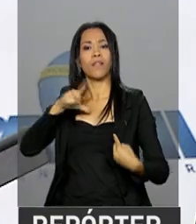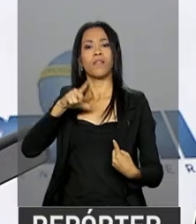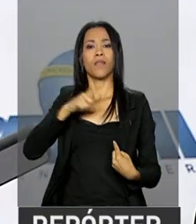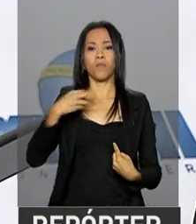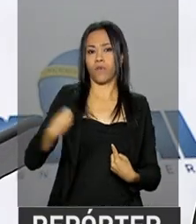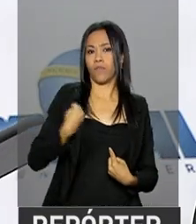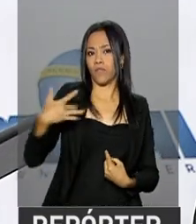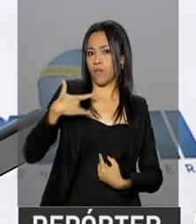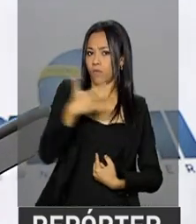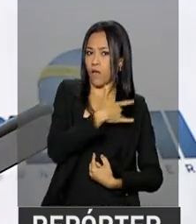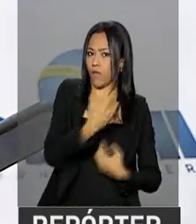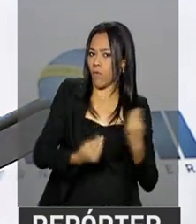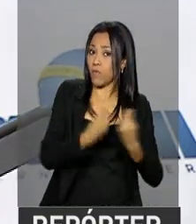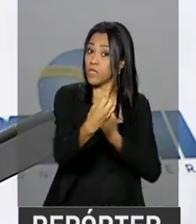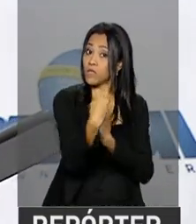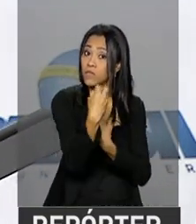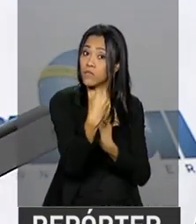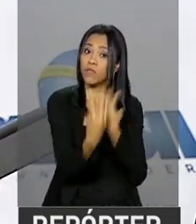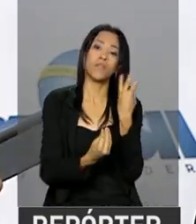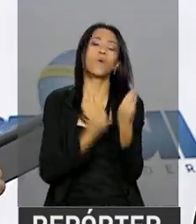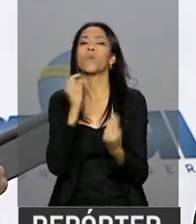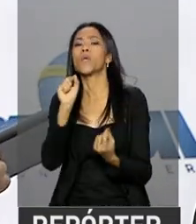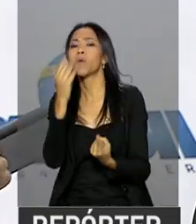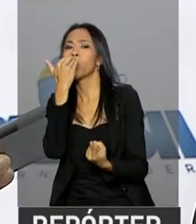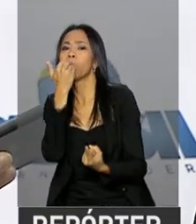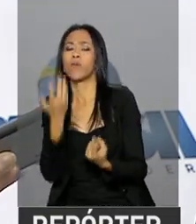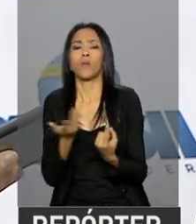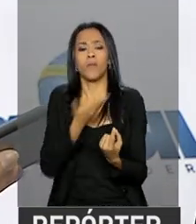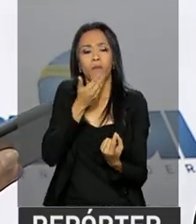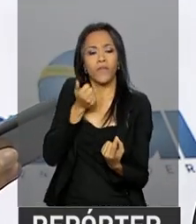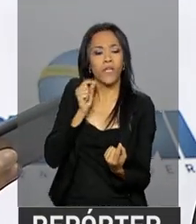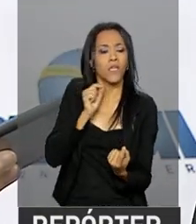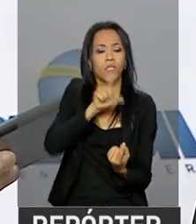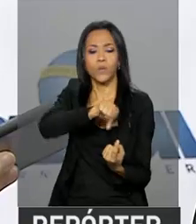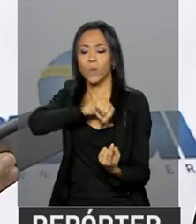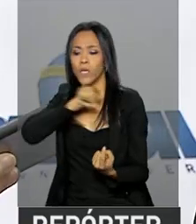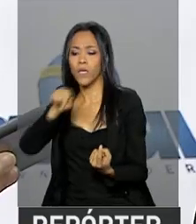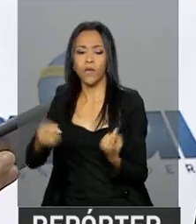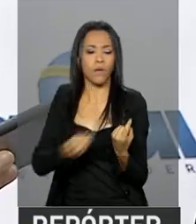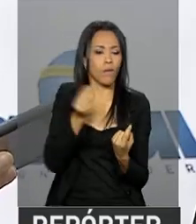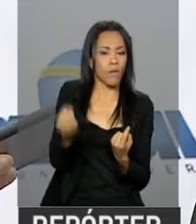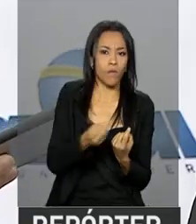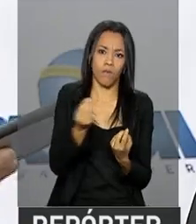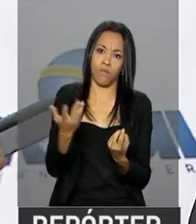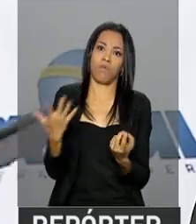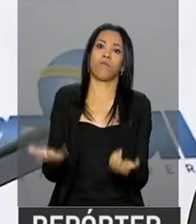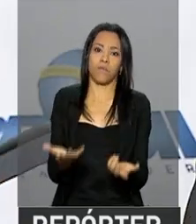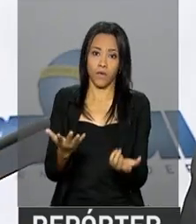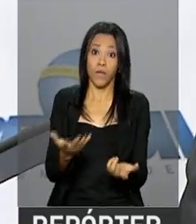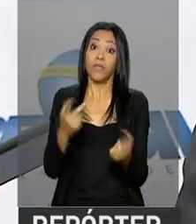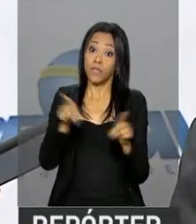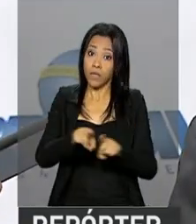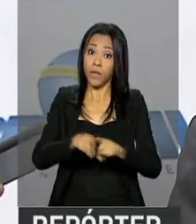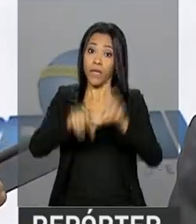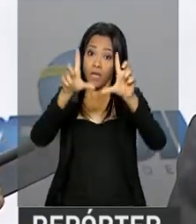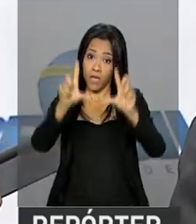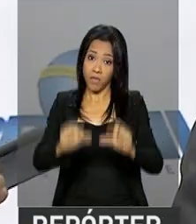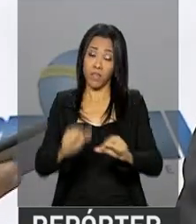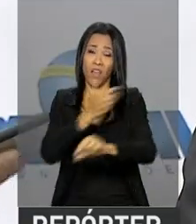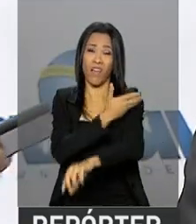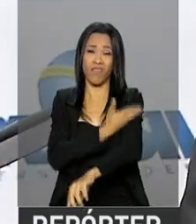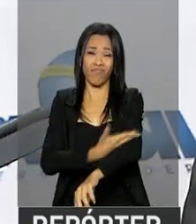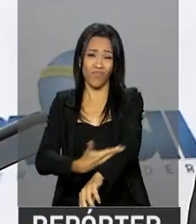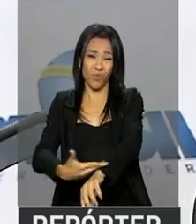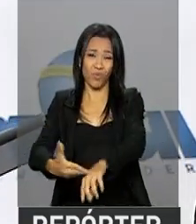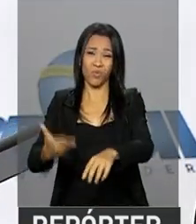saudável. A plataforma ensina as pessoas o que comer, o que preferir na sua alimentação e também como eliminar hábitos que não